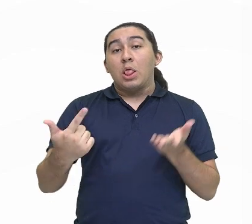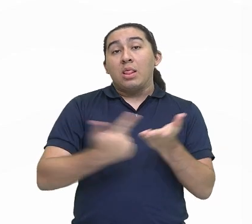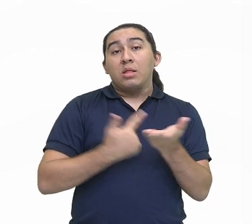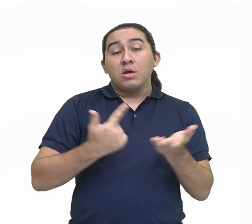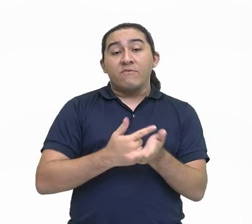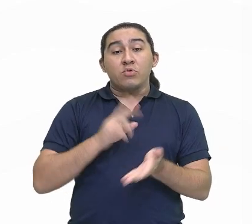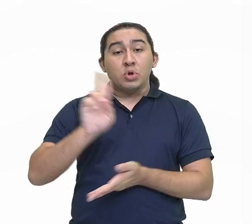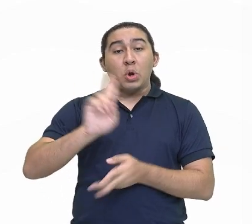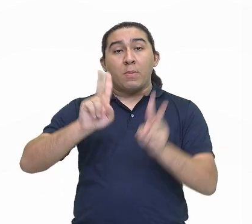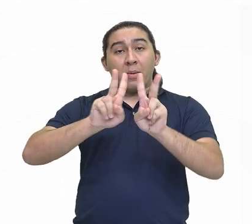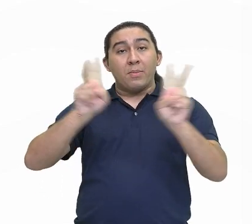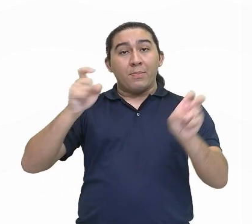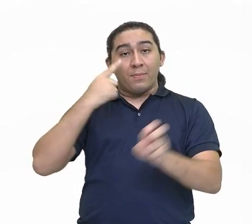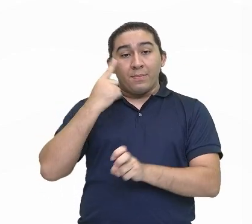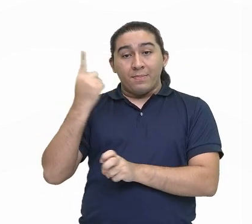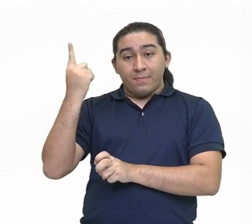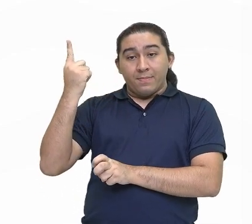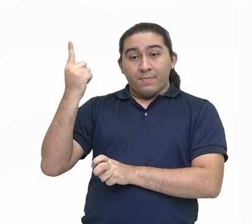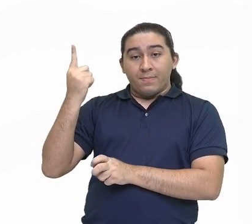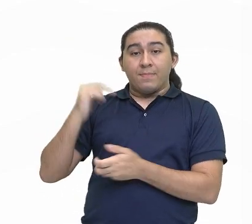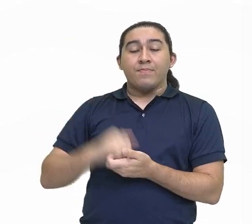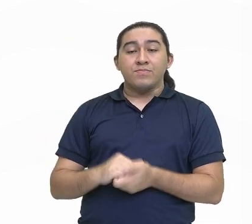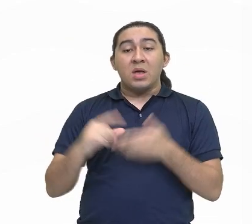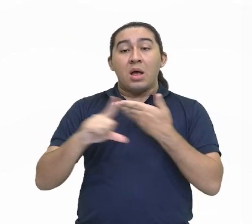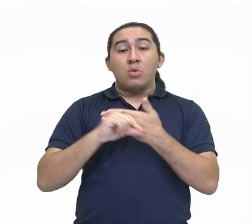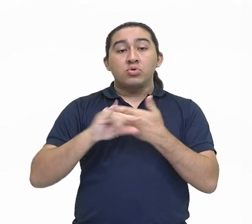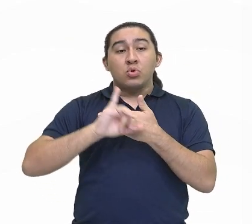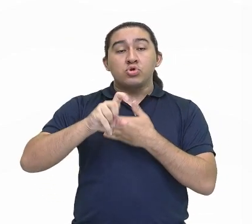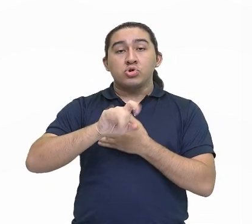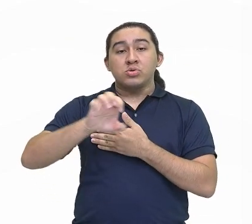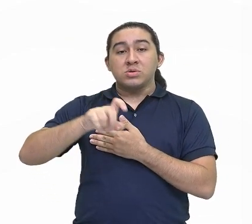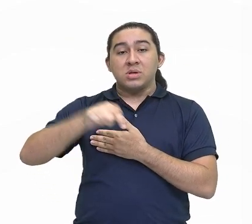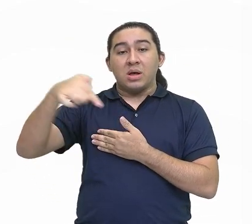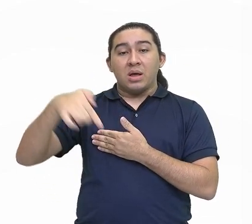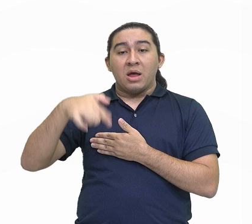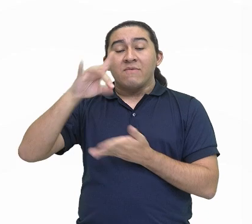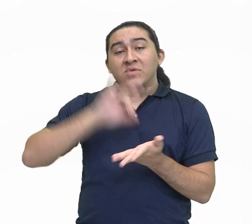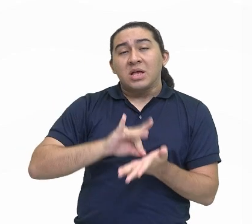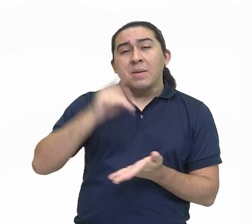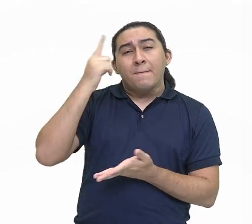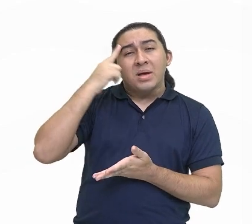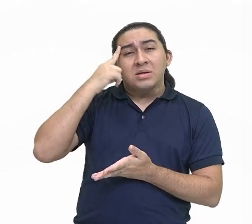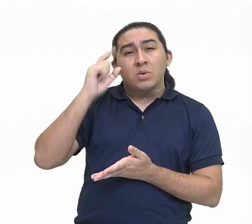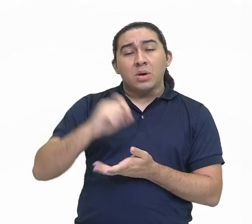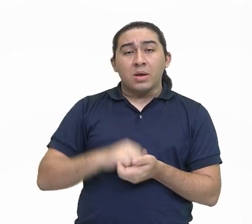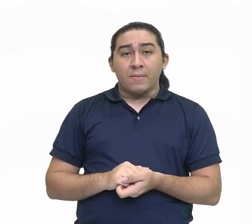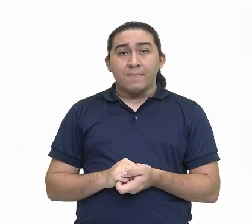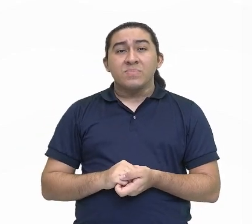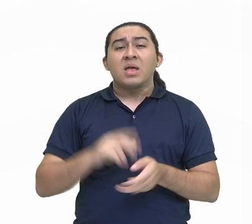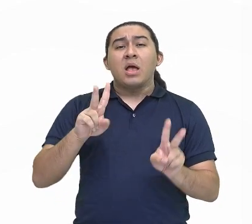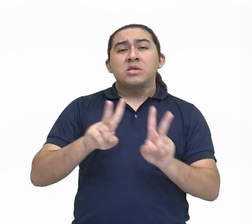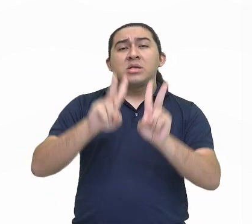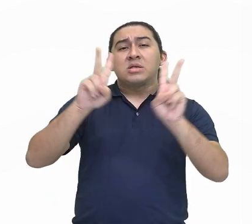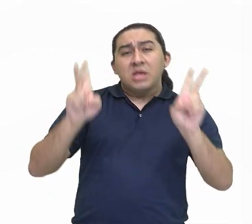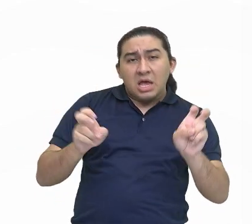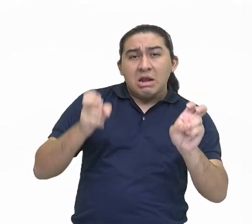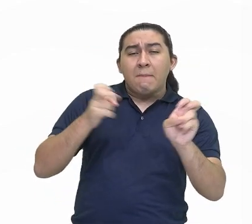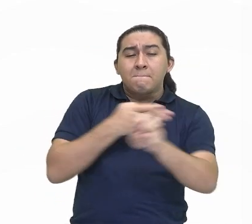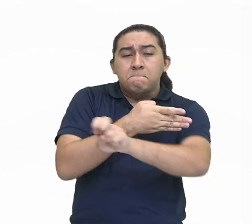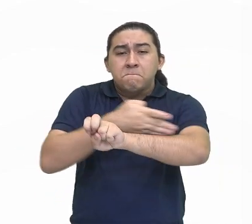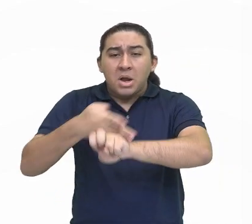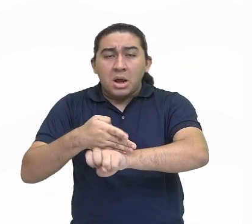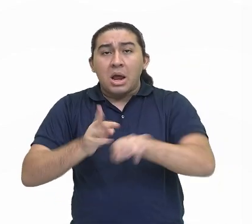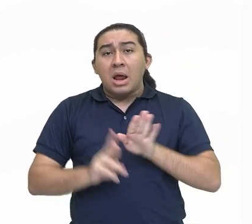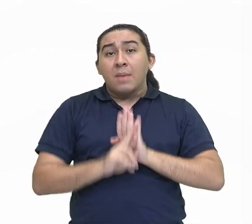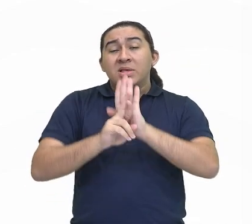livro Ensaio sobre a Cegueira, o autor José Saramago afirma que a cegueira branca representa a raiva, o